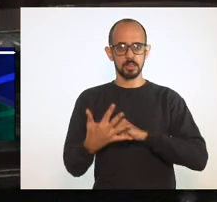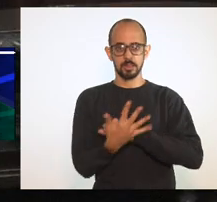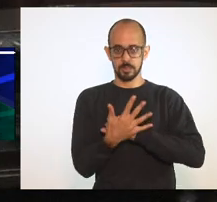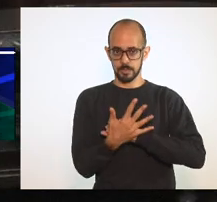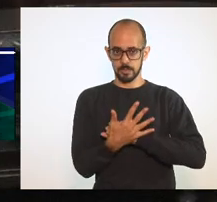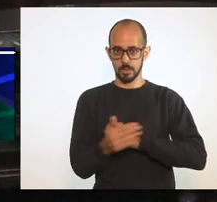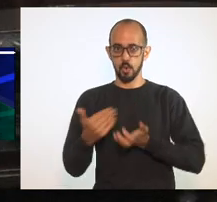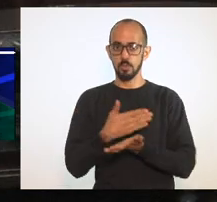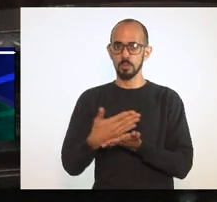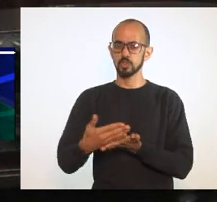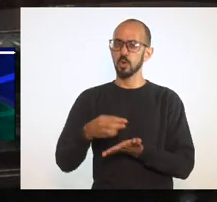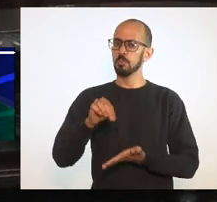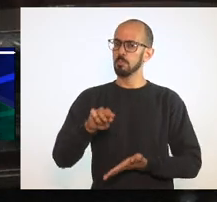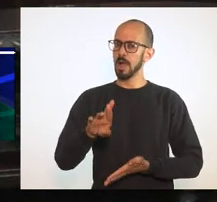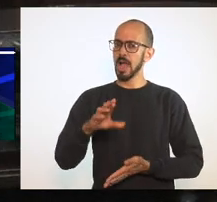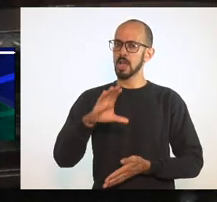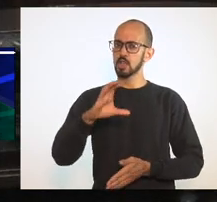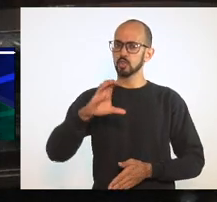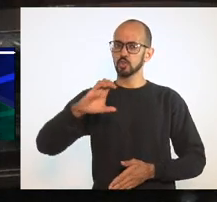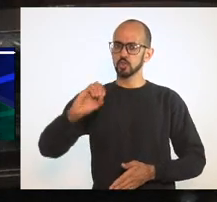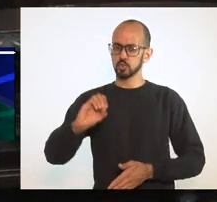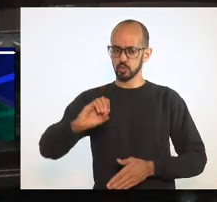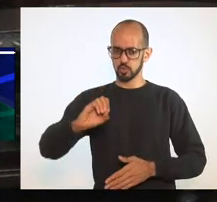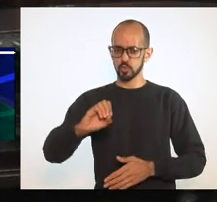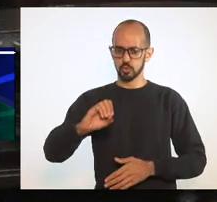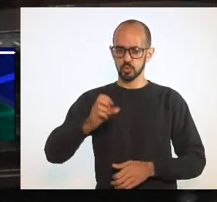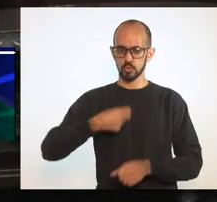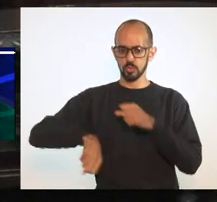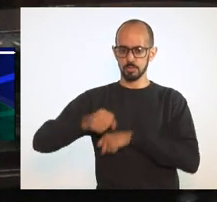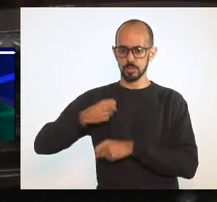março. Para o meu espanto,